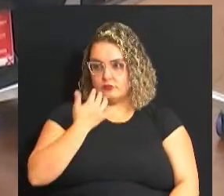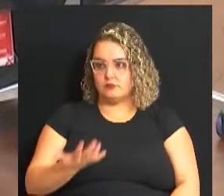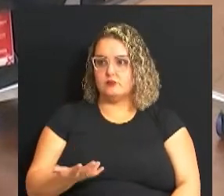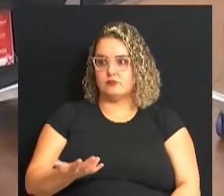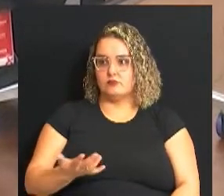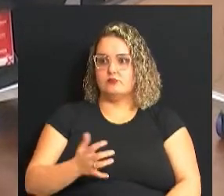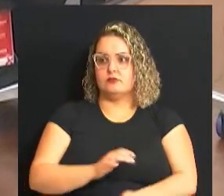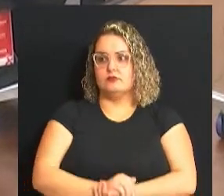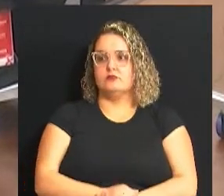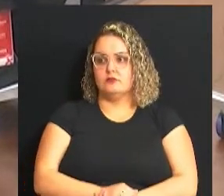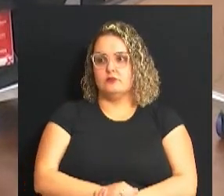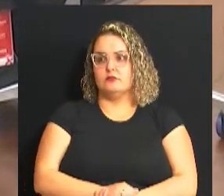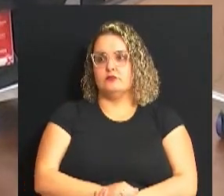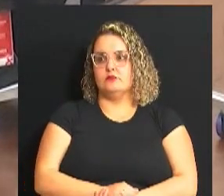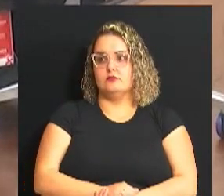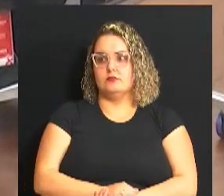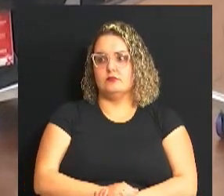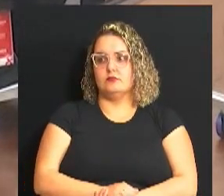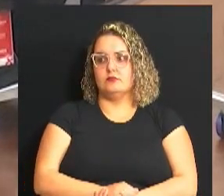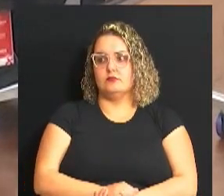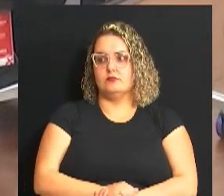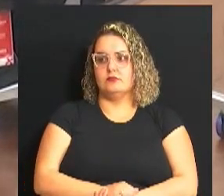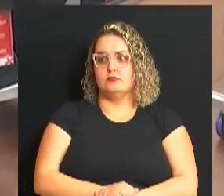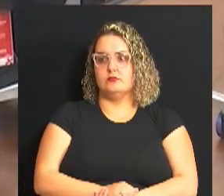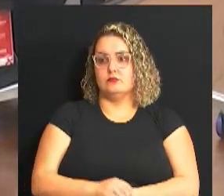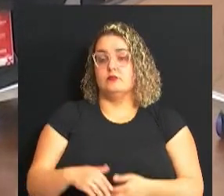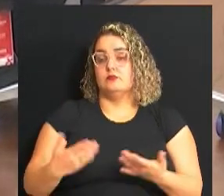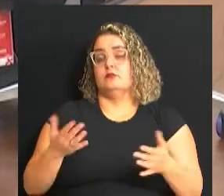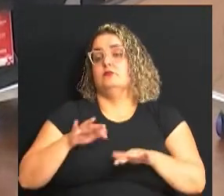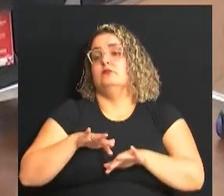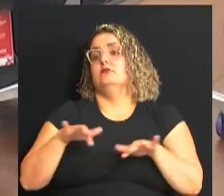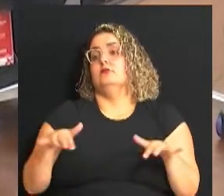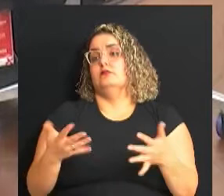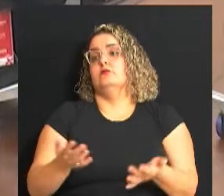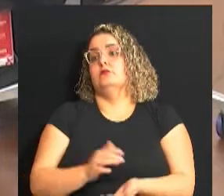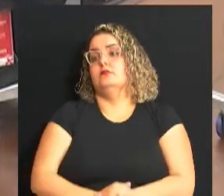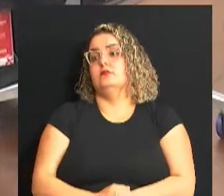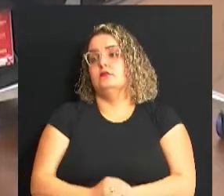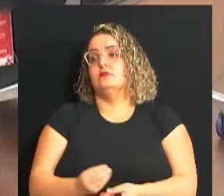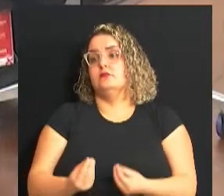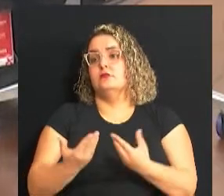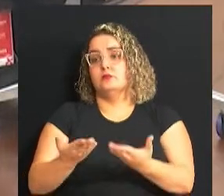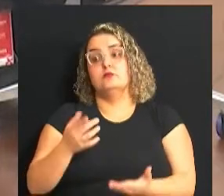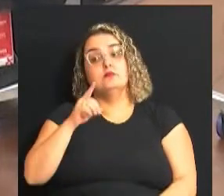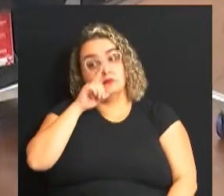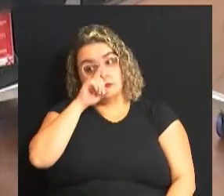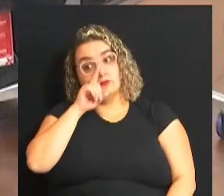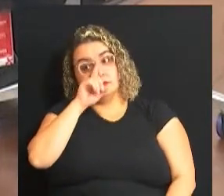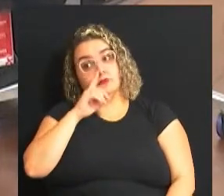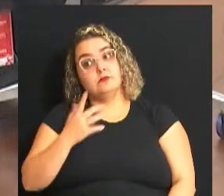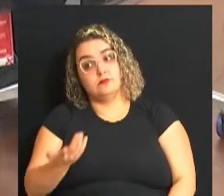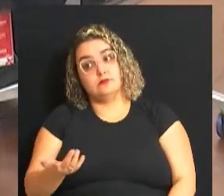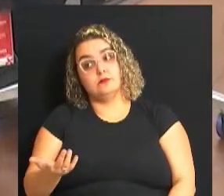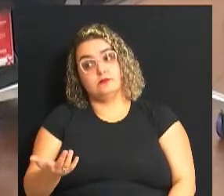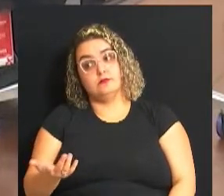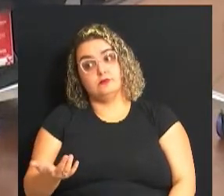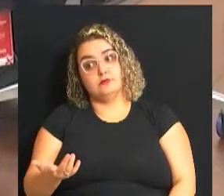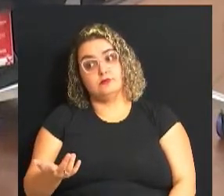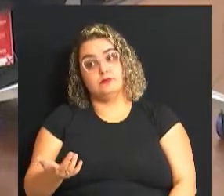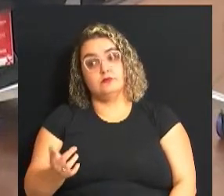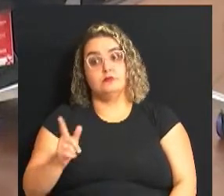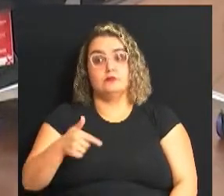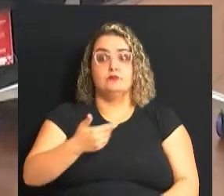2016. Agora, qual é a exceção? Se oferecer risco, né? Se tiver, depois de